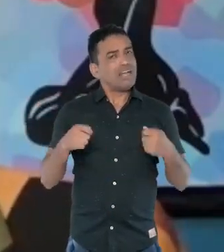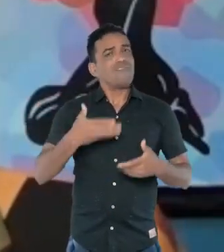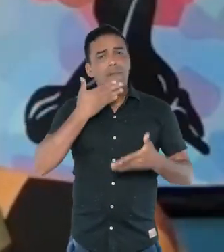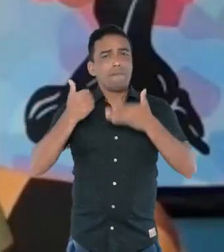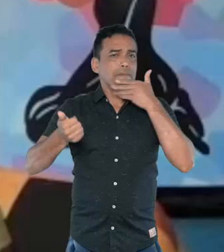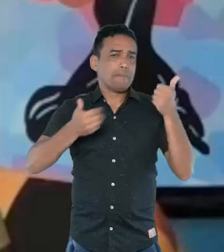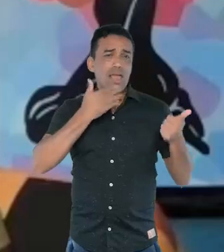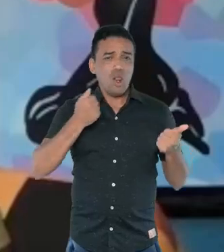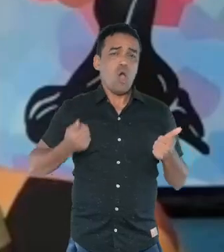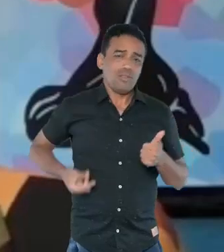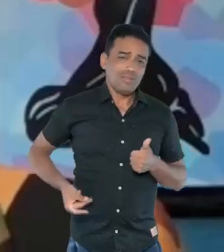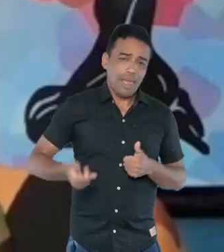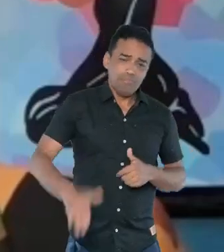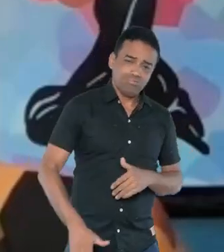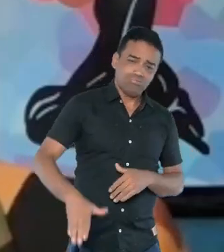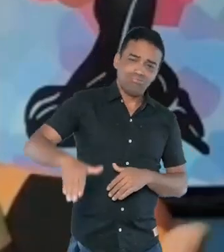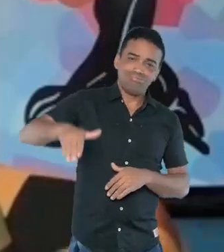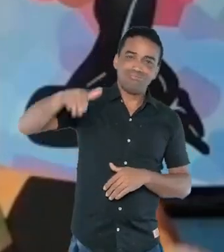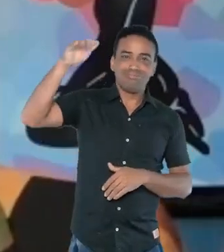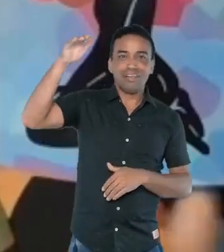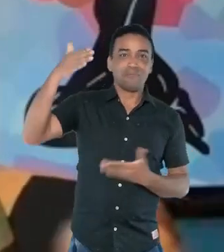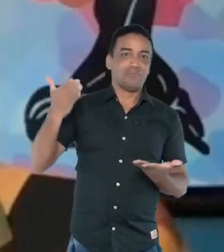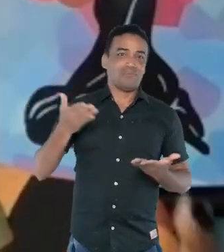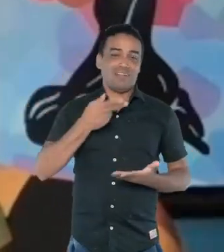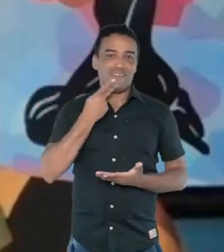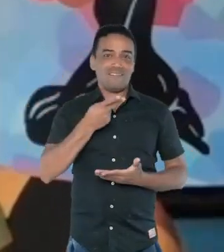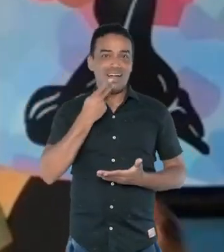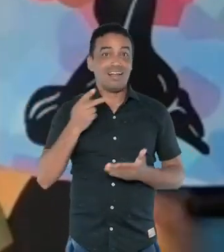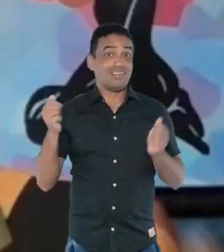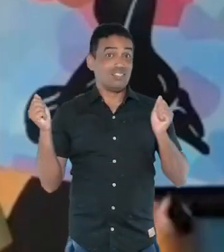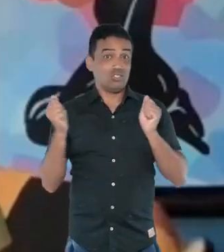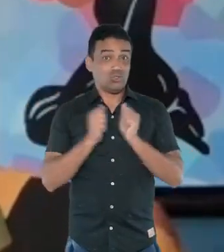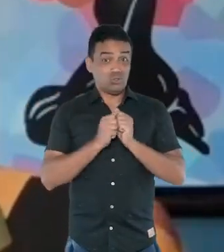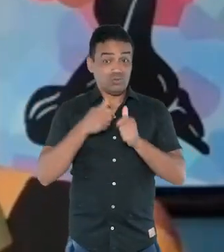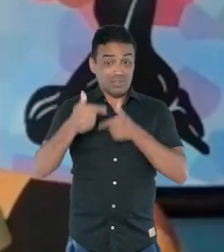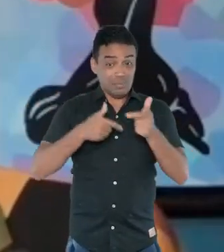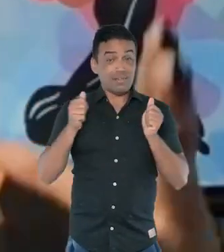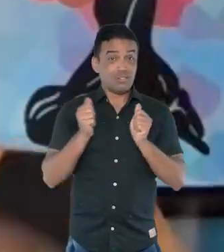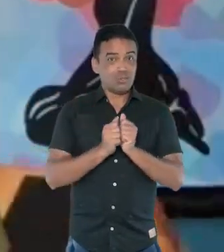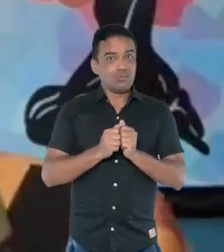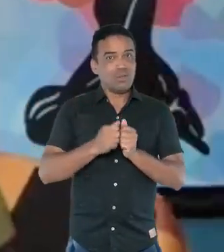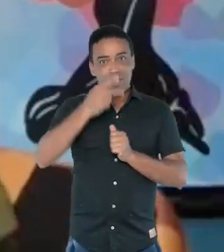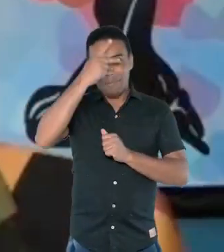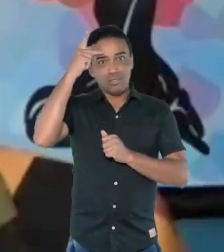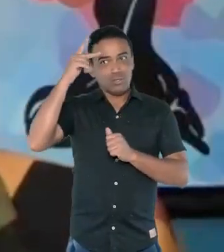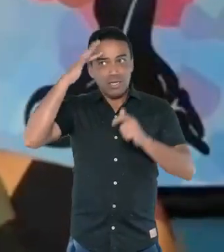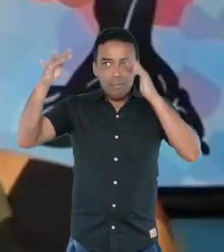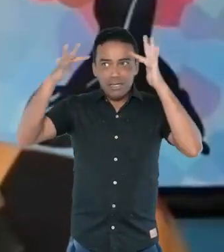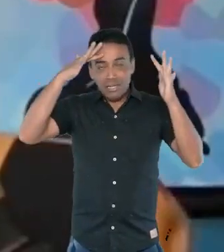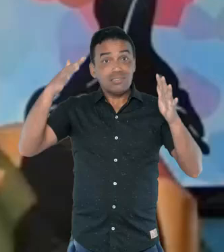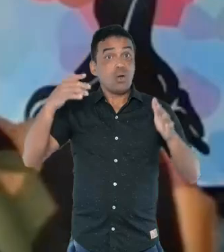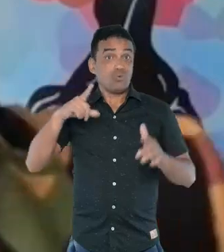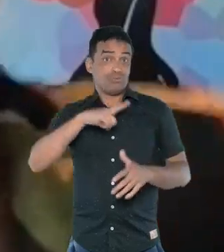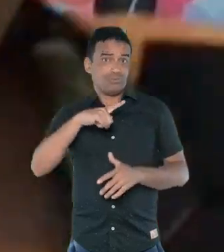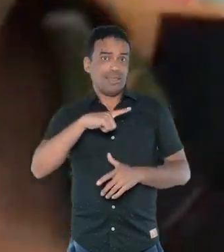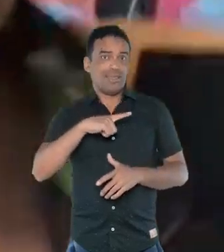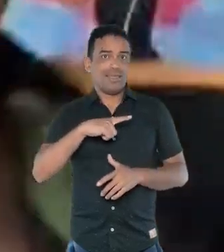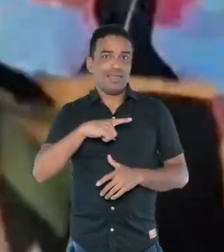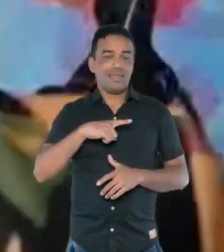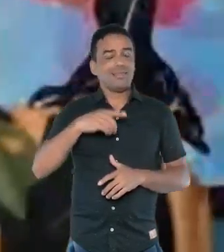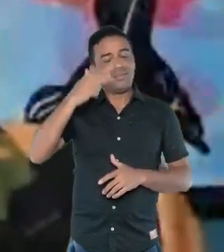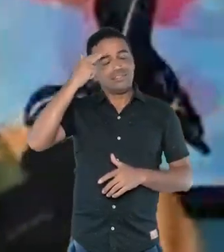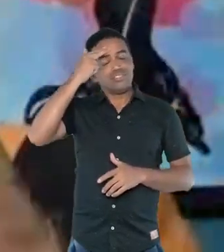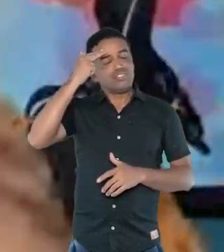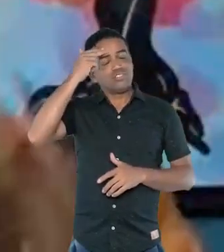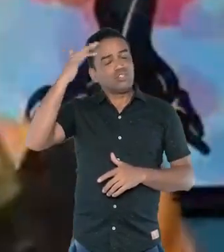neles com o tempo, né? Eu falo que para trabalhar junto comigo, eu gosto de trabalhar com gente que é boa de imaginação, que é boa de